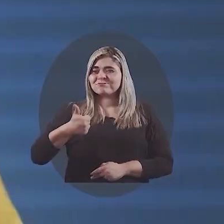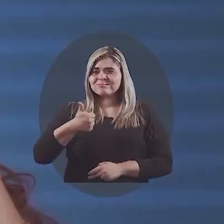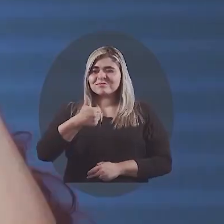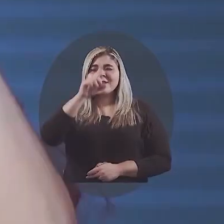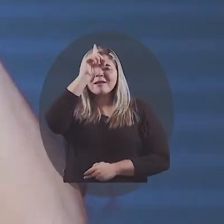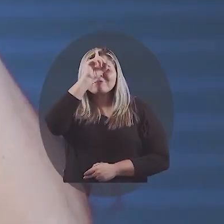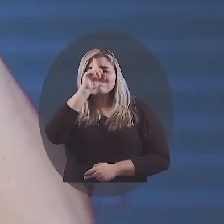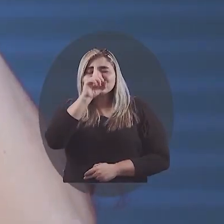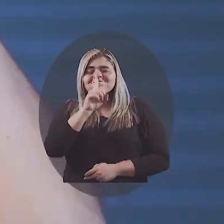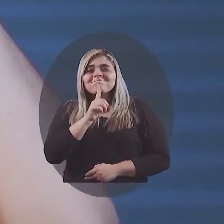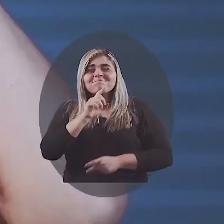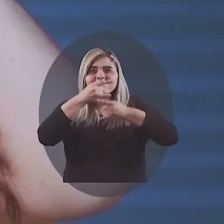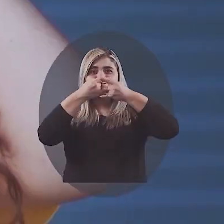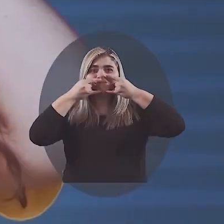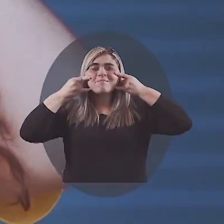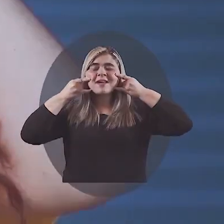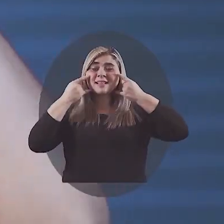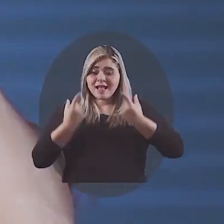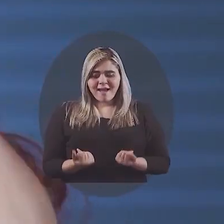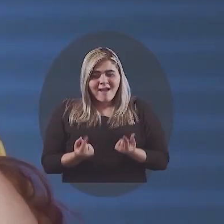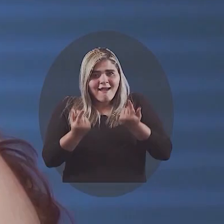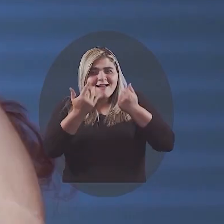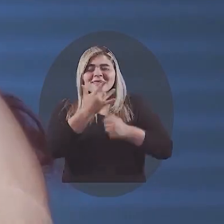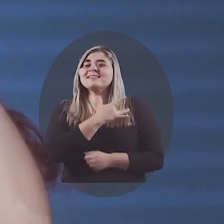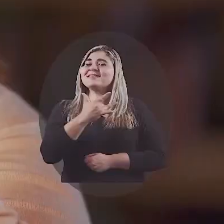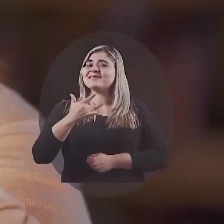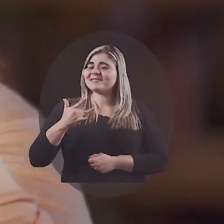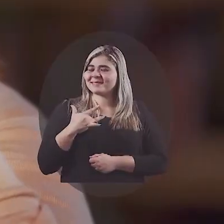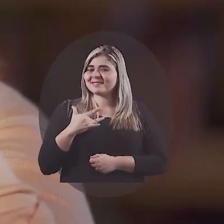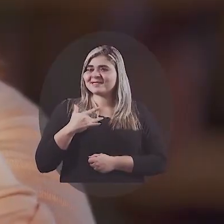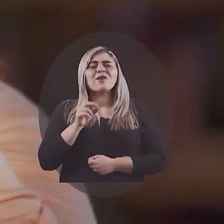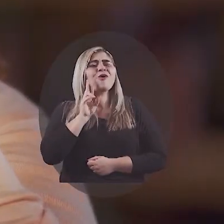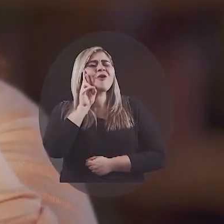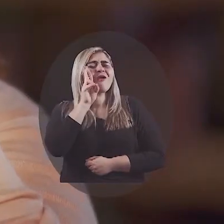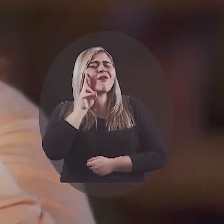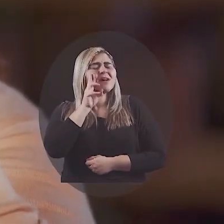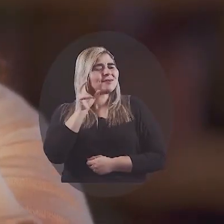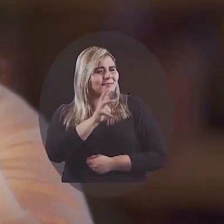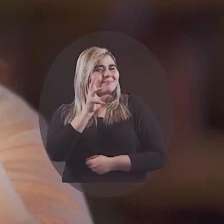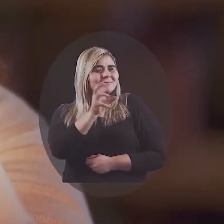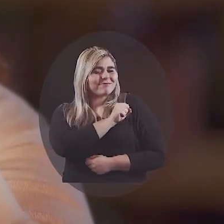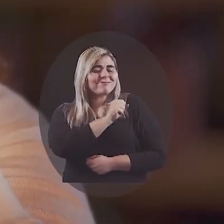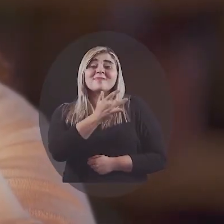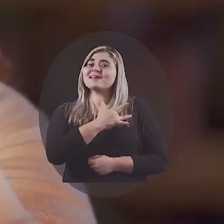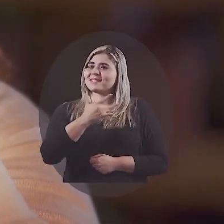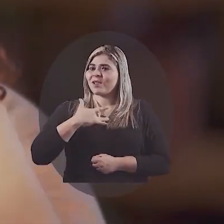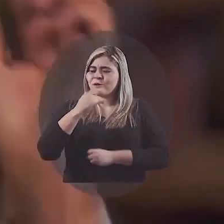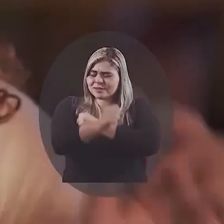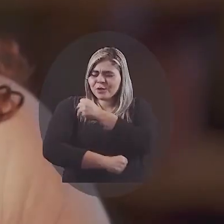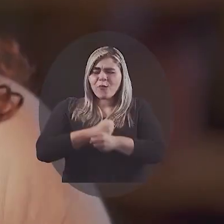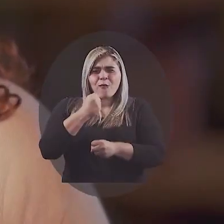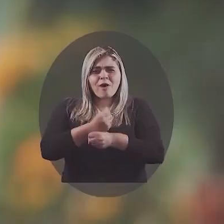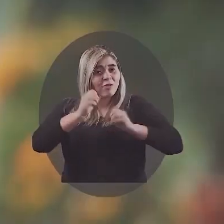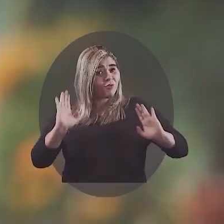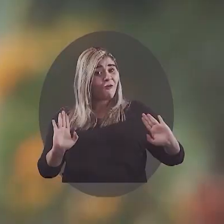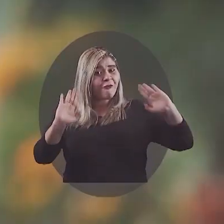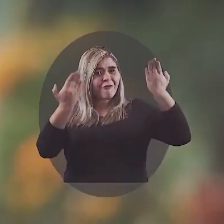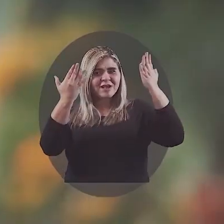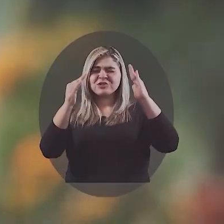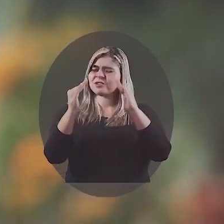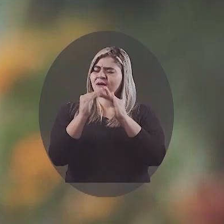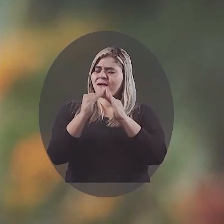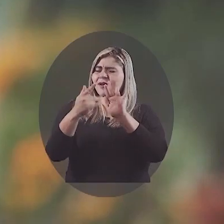2021. Vista amarelo para pedir fartura e saúde. Rosa para pedir amor e saúde. Esse